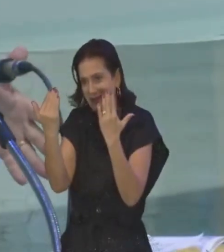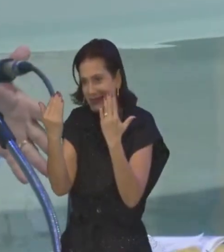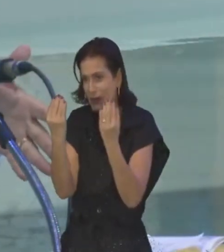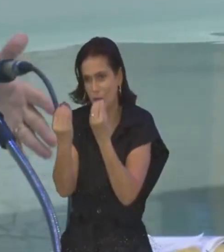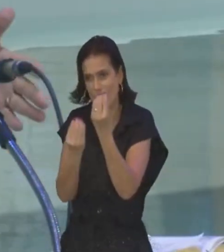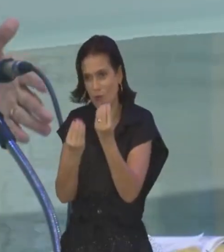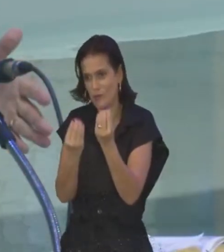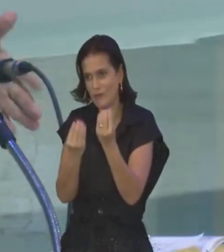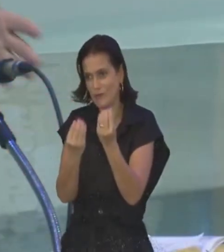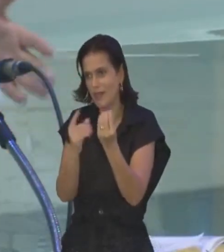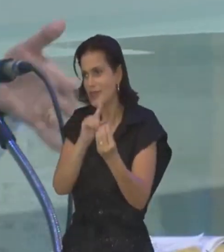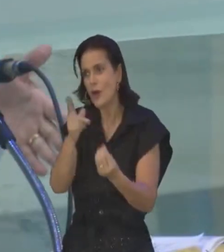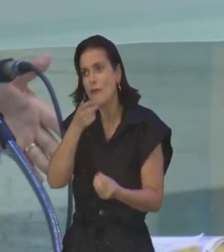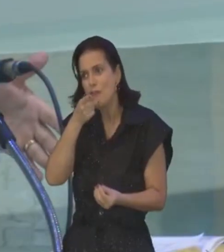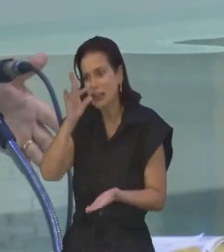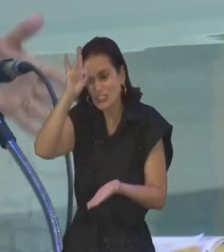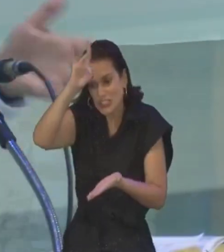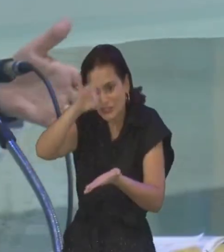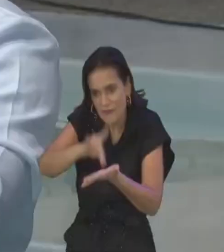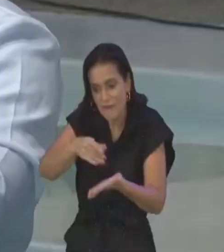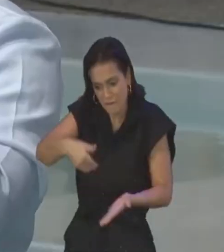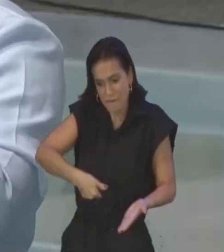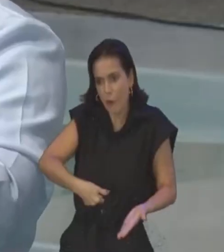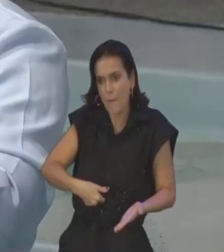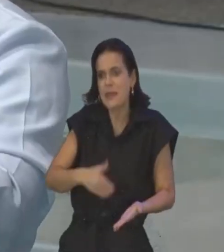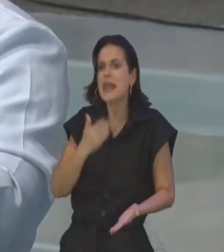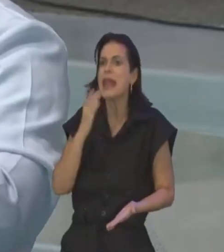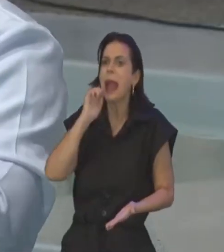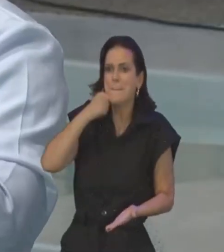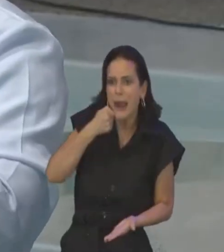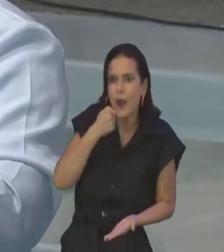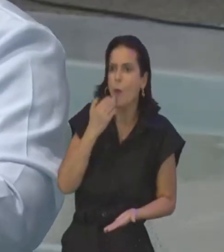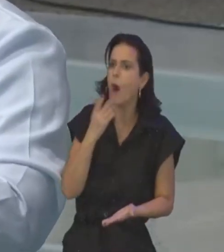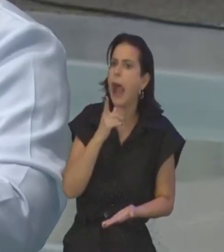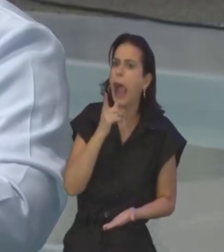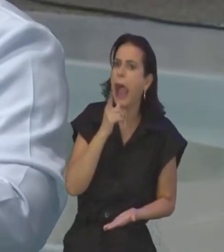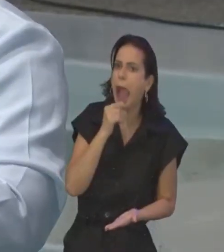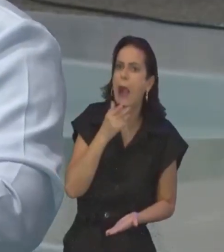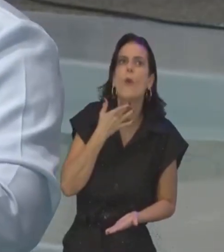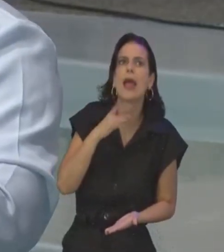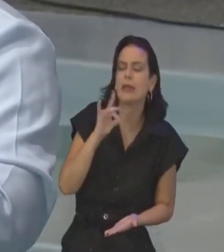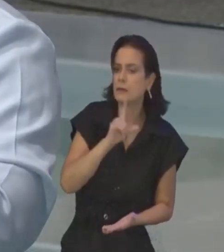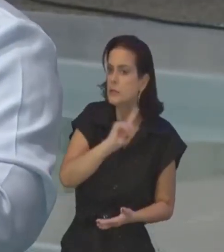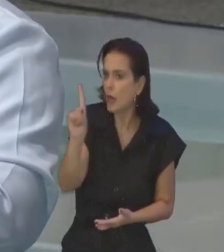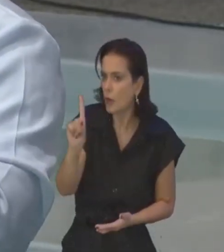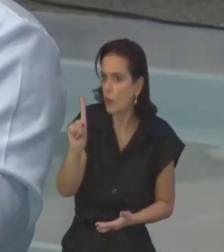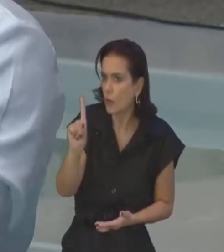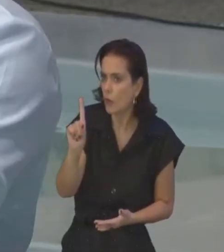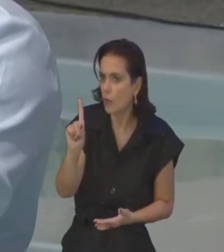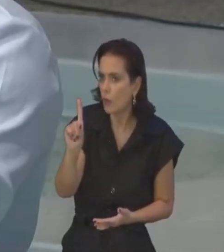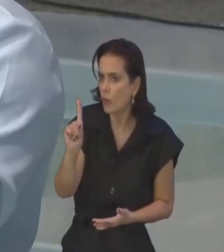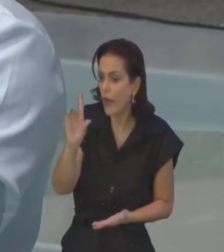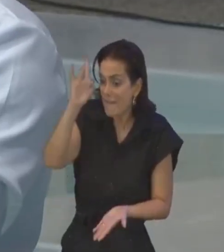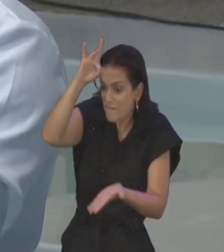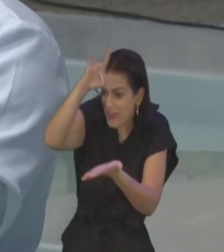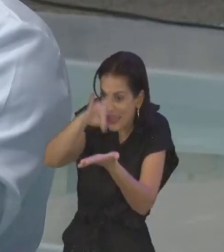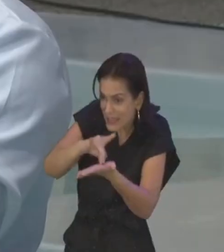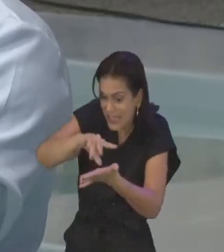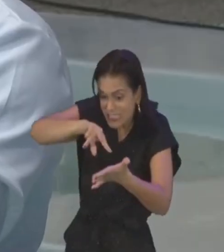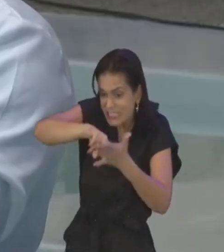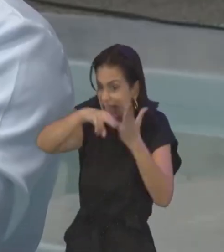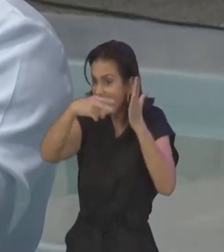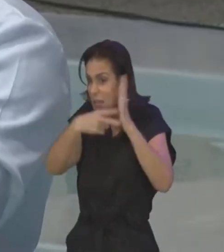não está falando exatamente de fome de pão e sede de água, não é isso que ele está dizendo. A verdade aqui é que